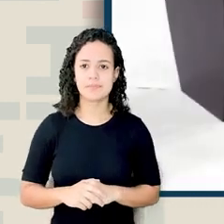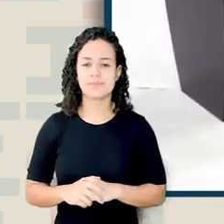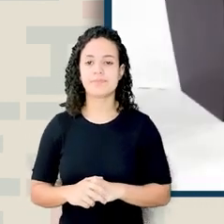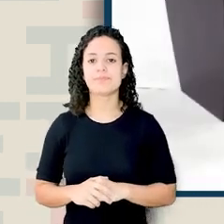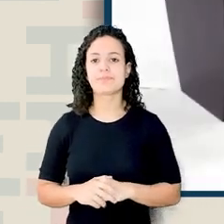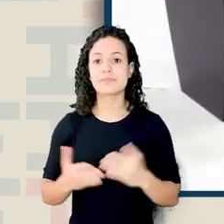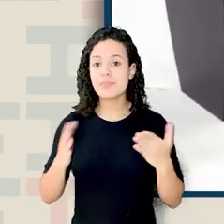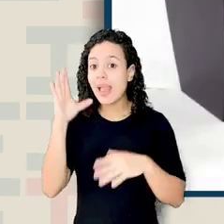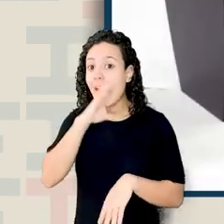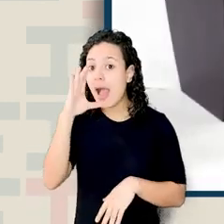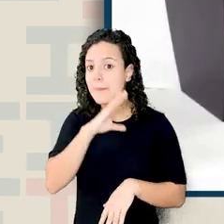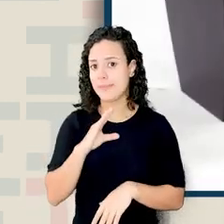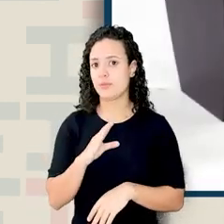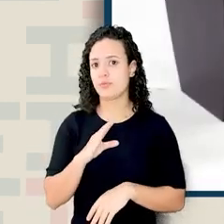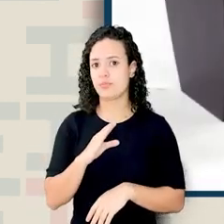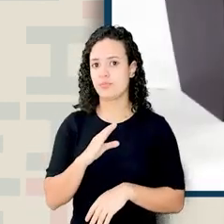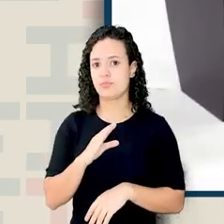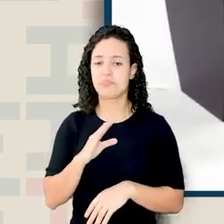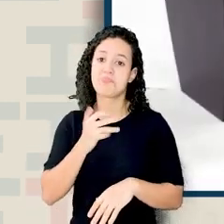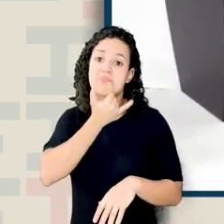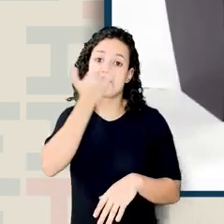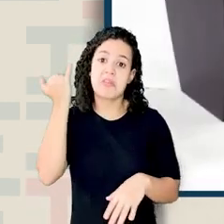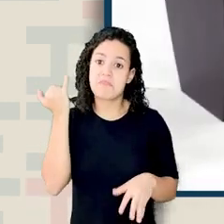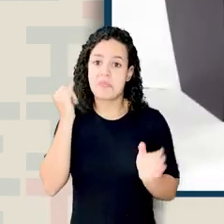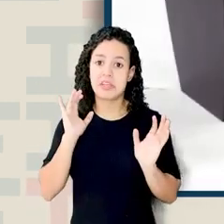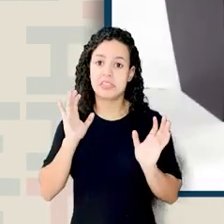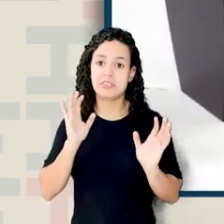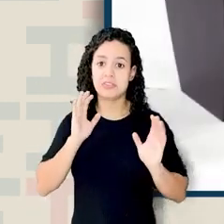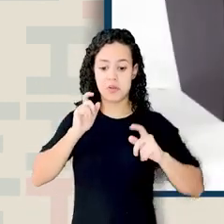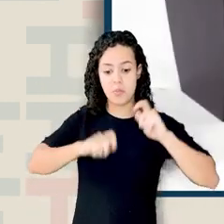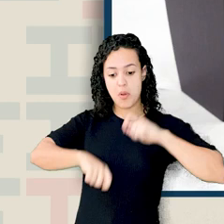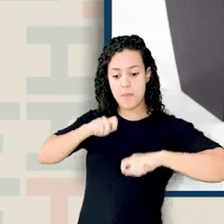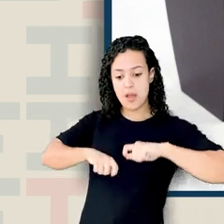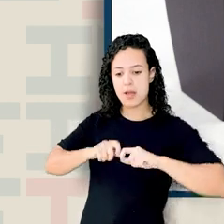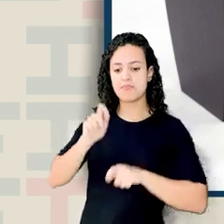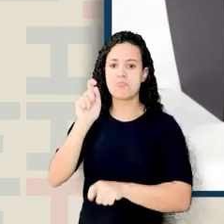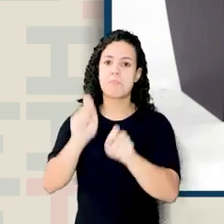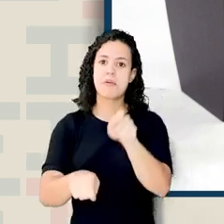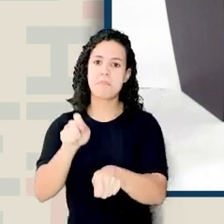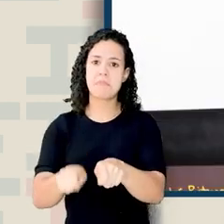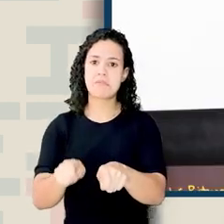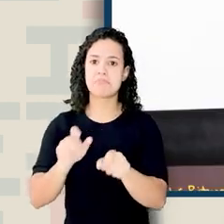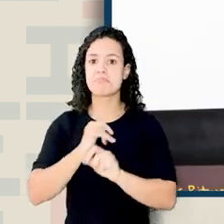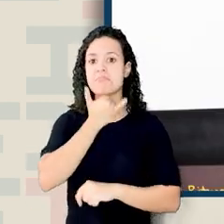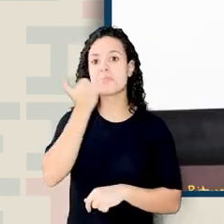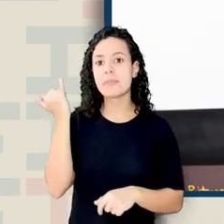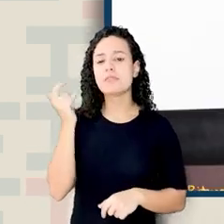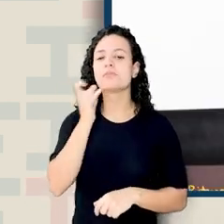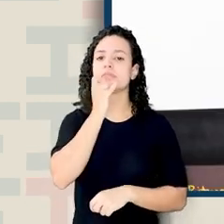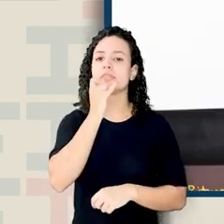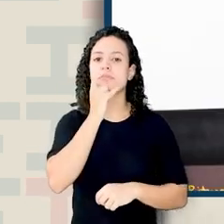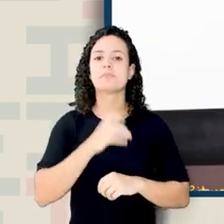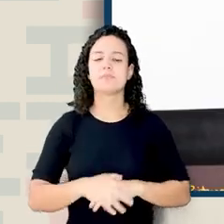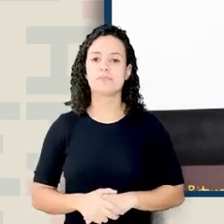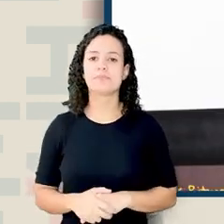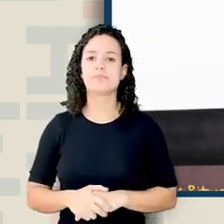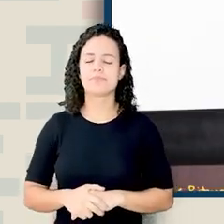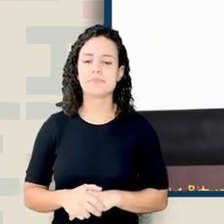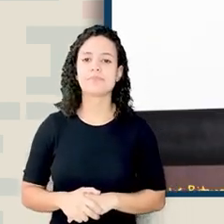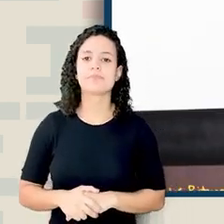E vou acelerar ao gosto de que alfaia e caixa estão puxando. Por exemplo,